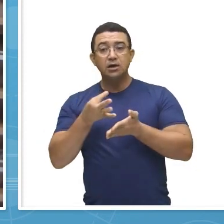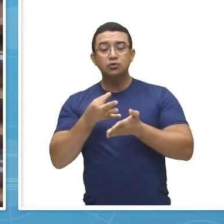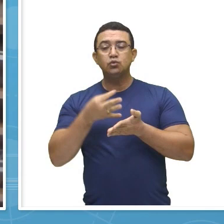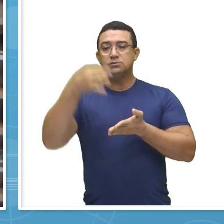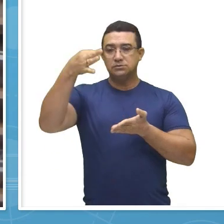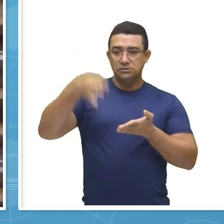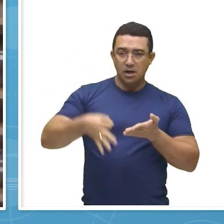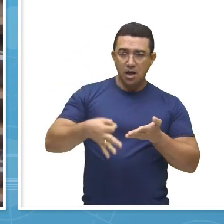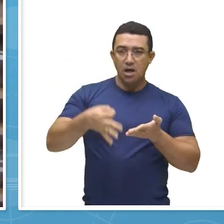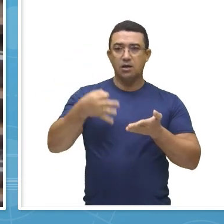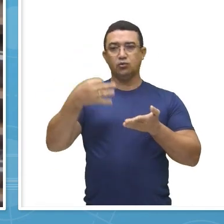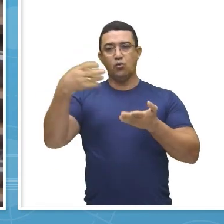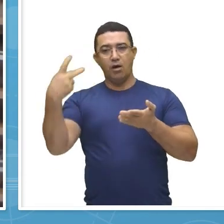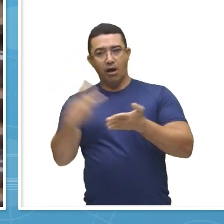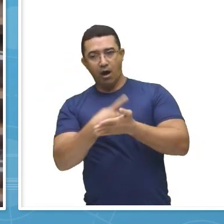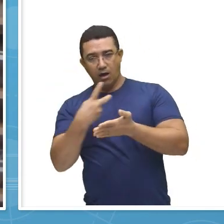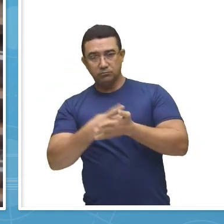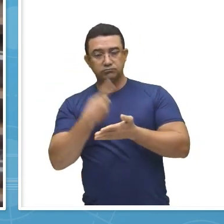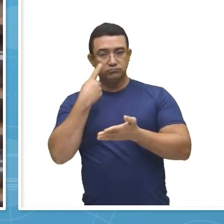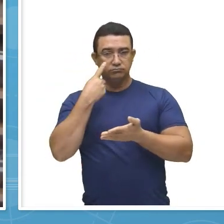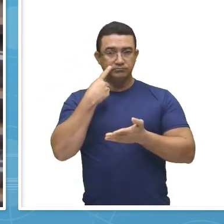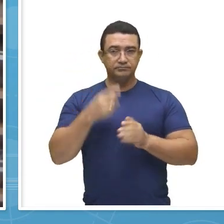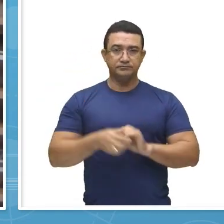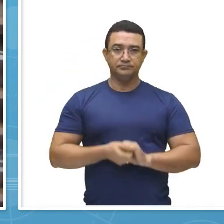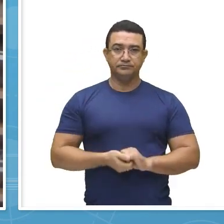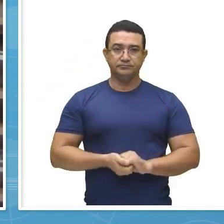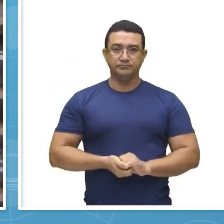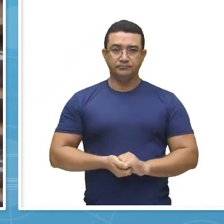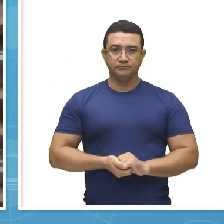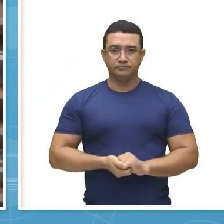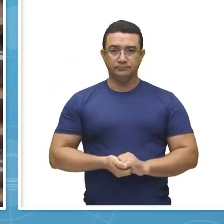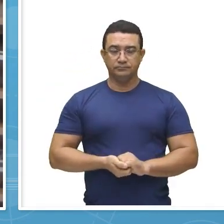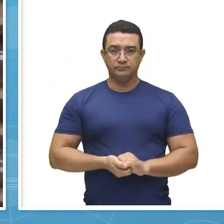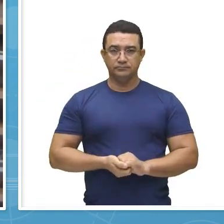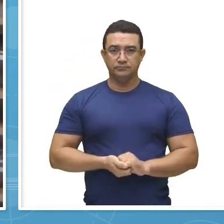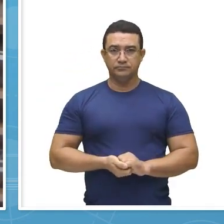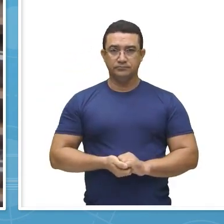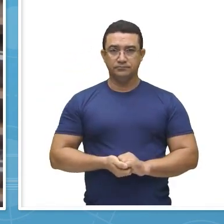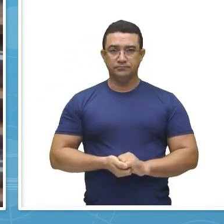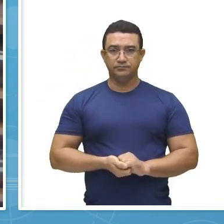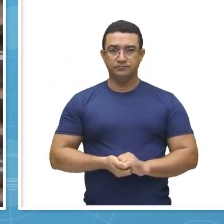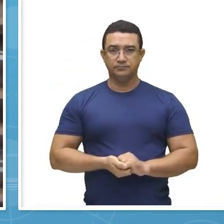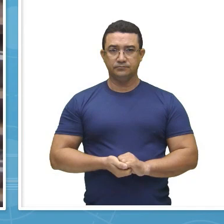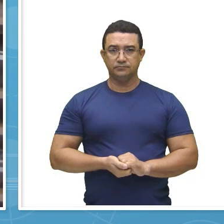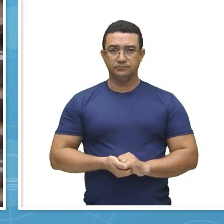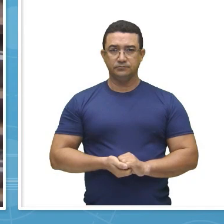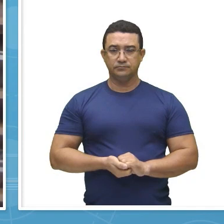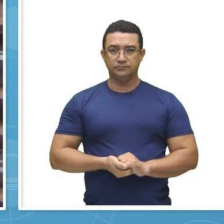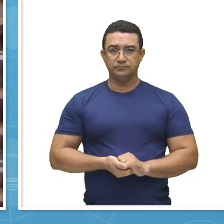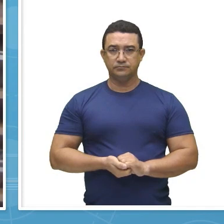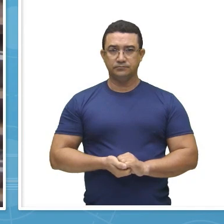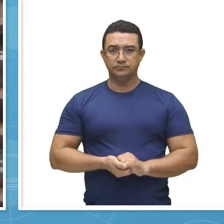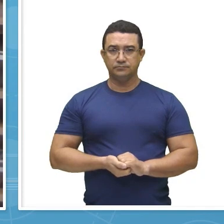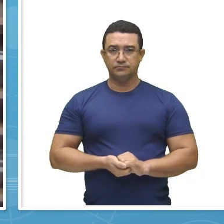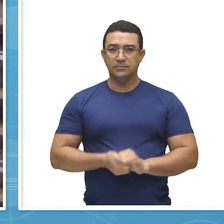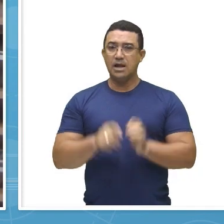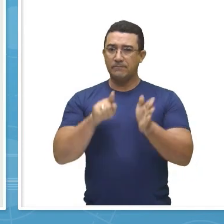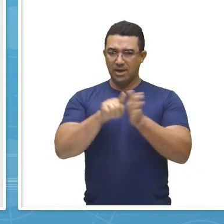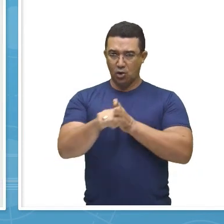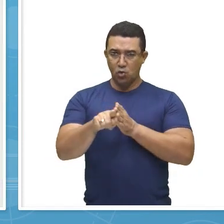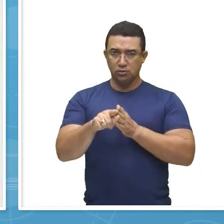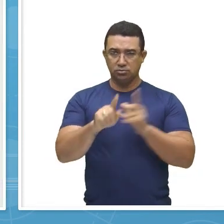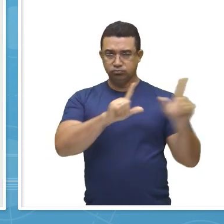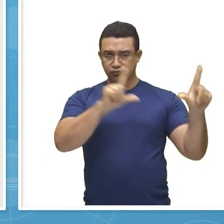quem precisa ajustar. Então, olha só, tá? Na nossa questão, nós vamos verificar o seguinte, tá? Vamos